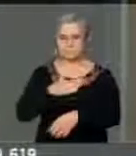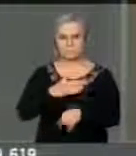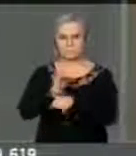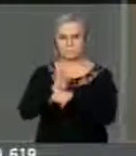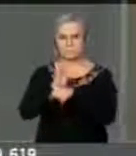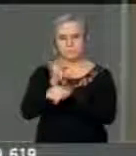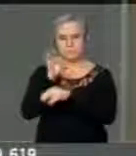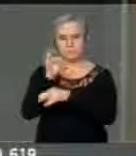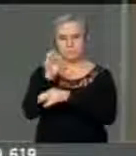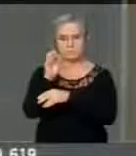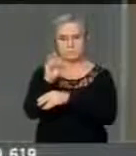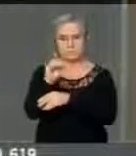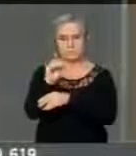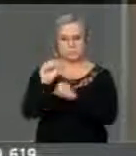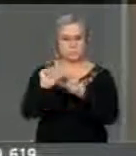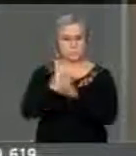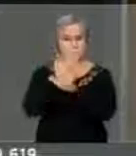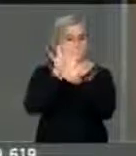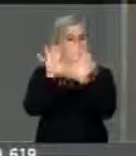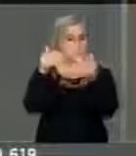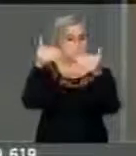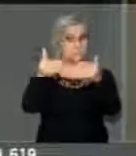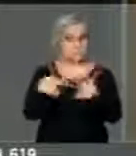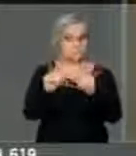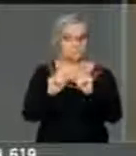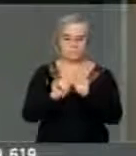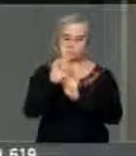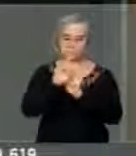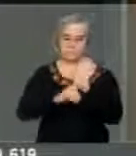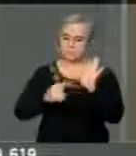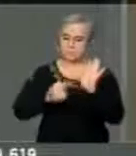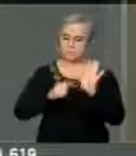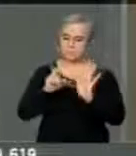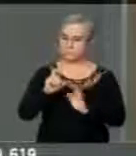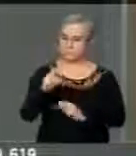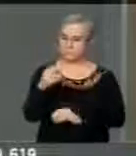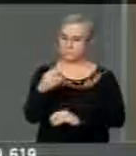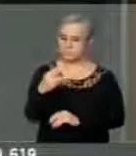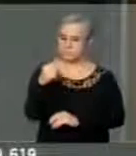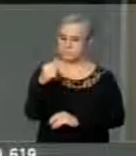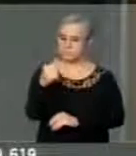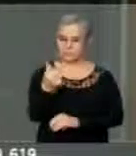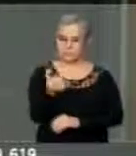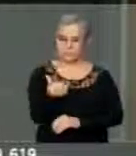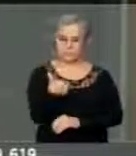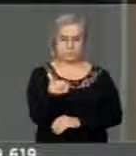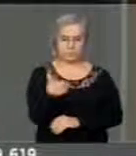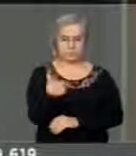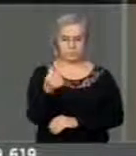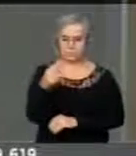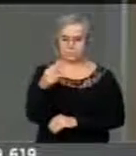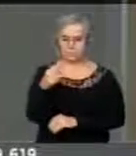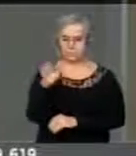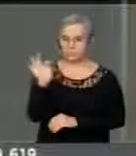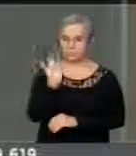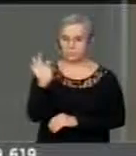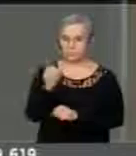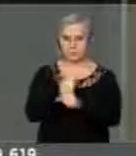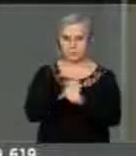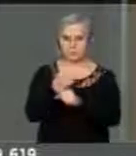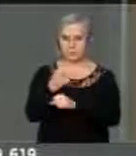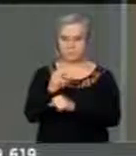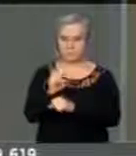Tocantins. Para ser mais claro, o decreto número 5376, de 3 de fevereiro de